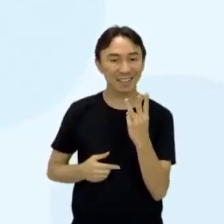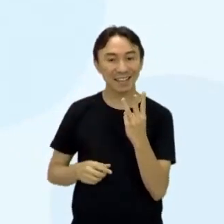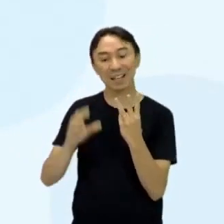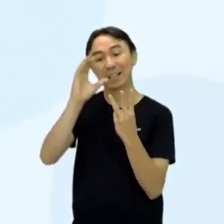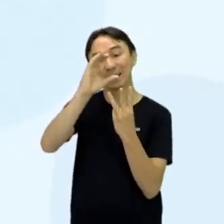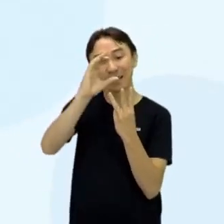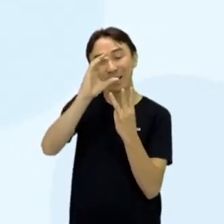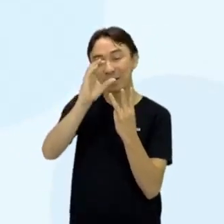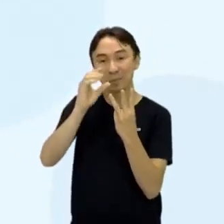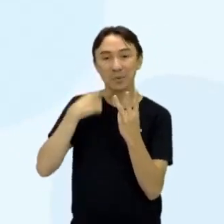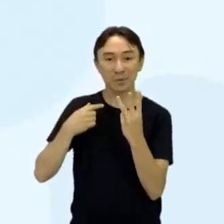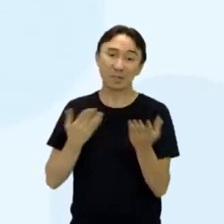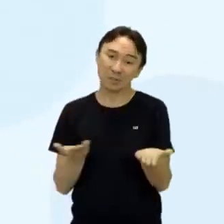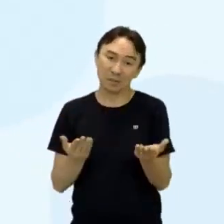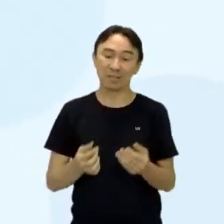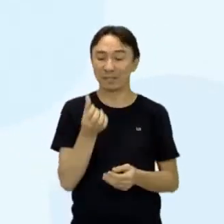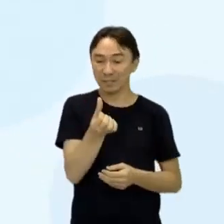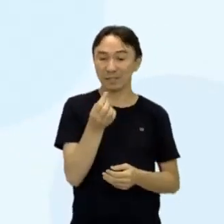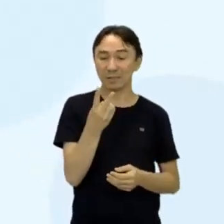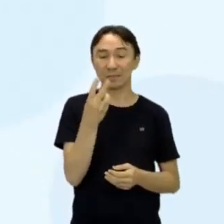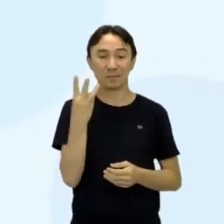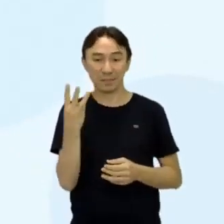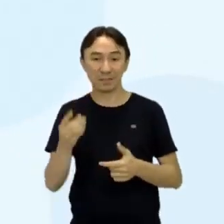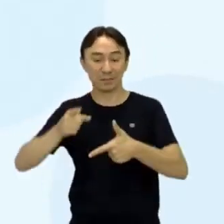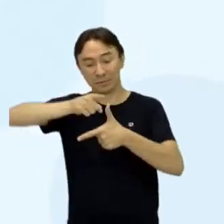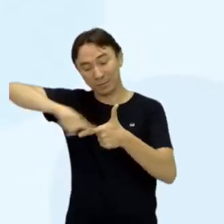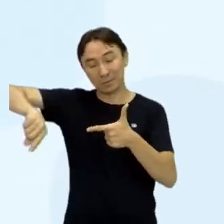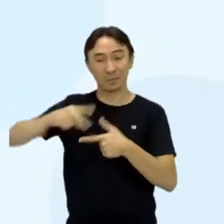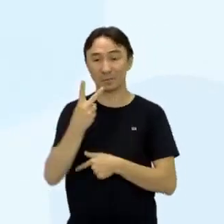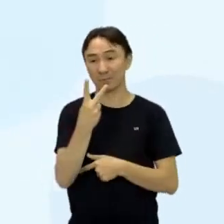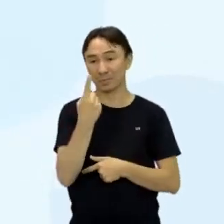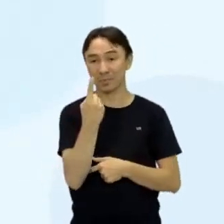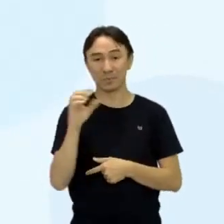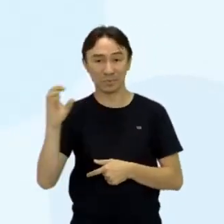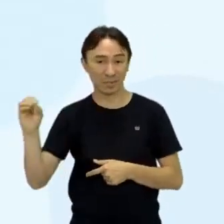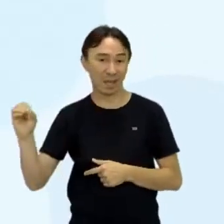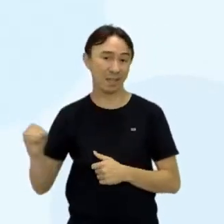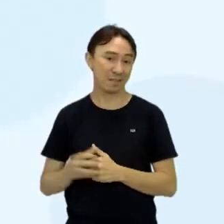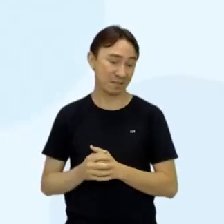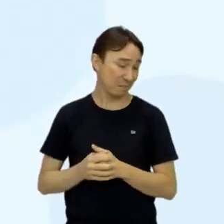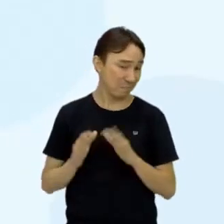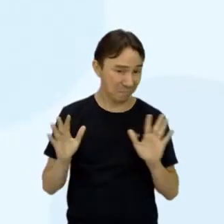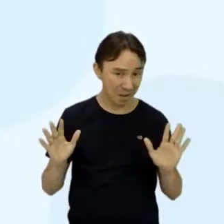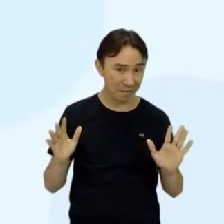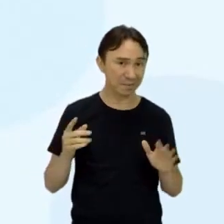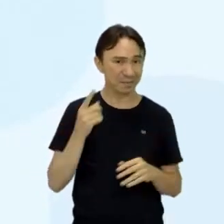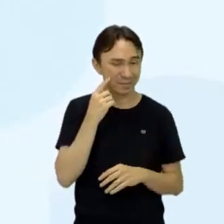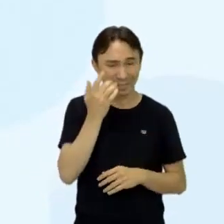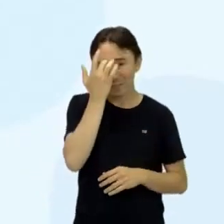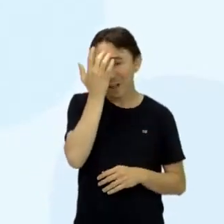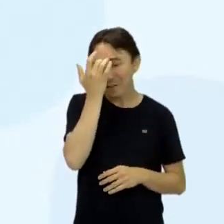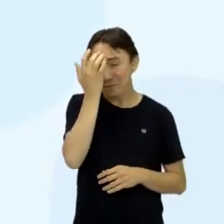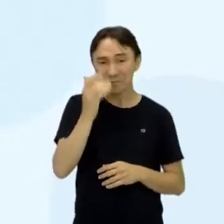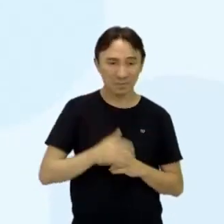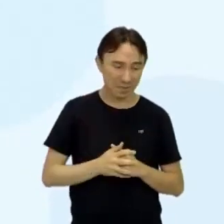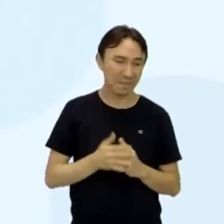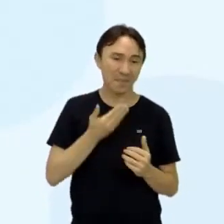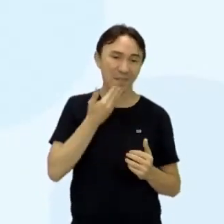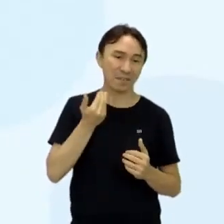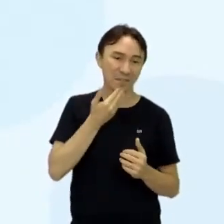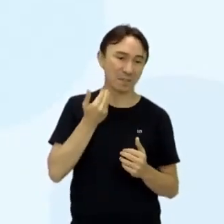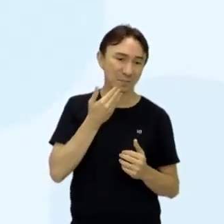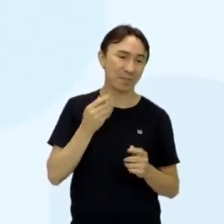do centésimo, tá certo? Então, olha lá, 6 unidades e 23 centésimos, que também você pode escrever assim,